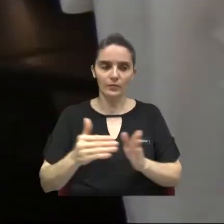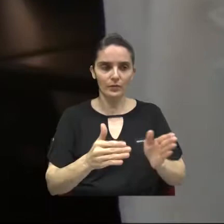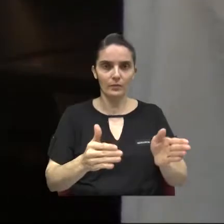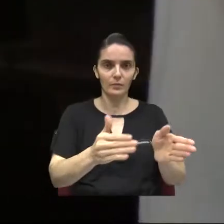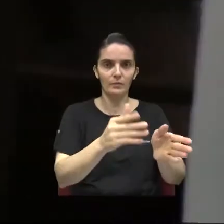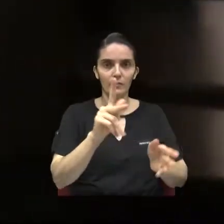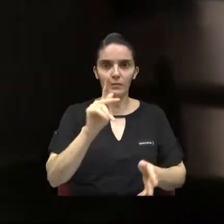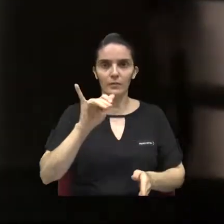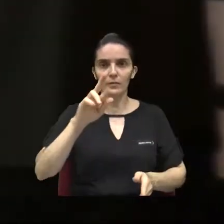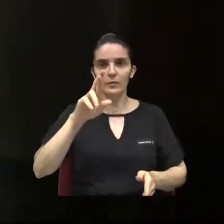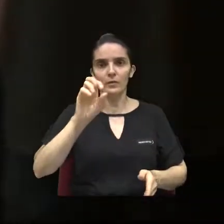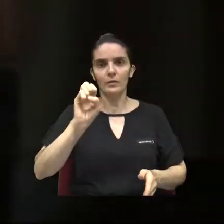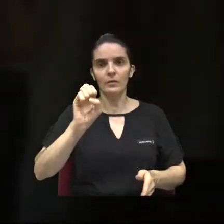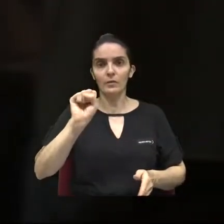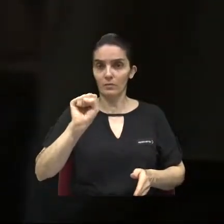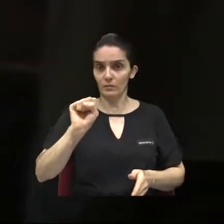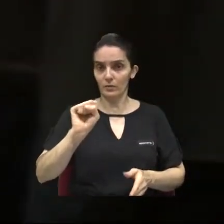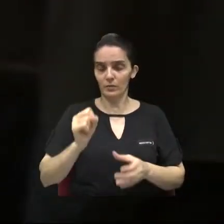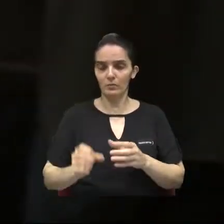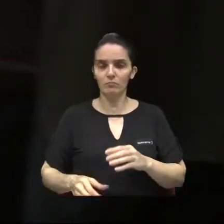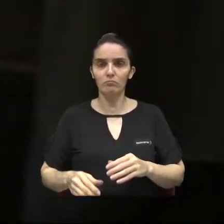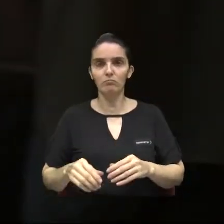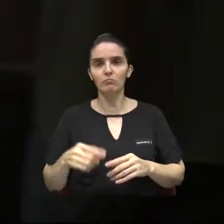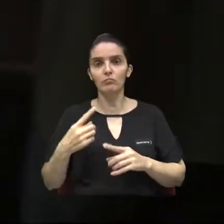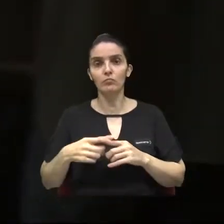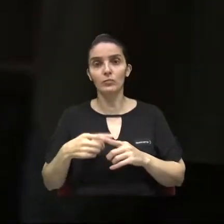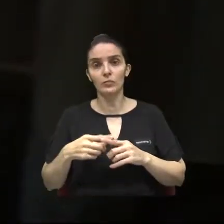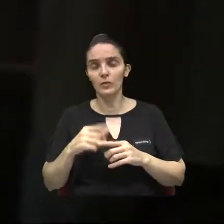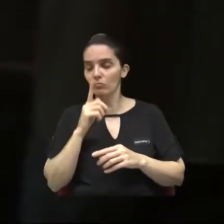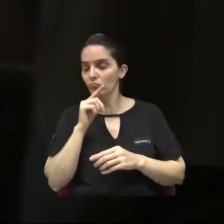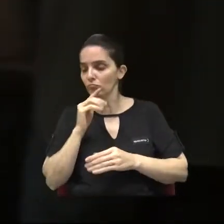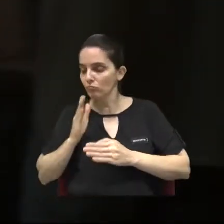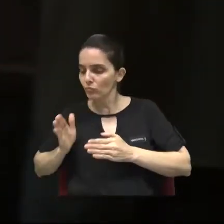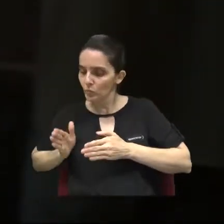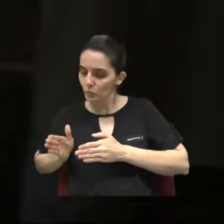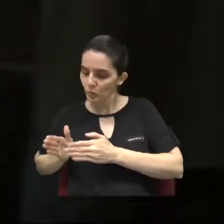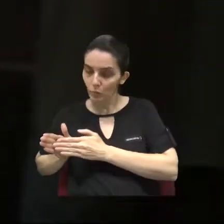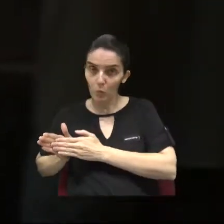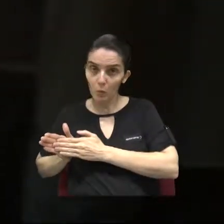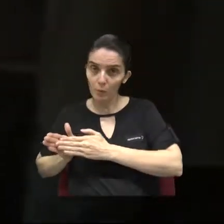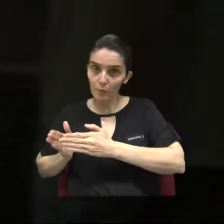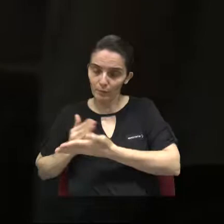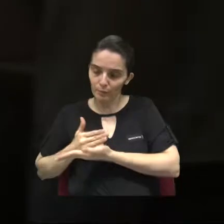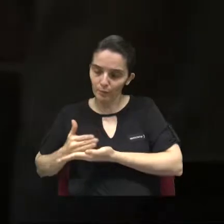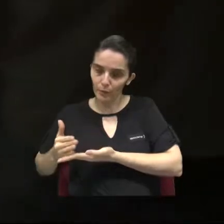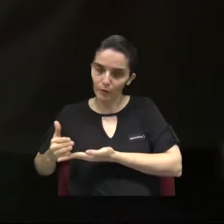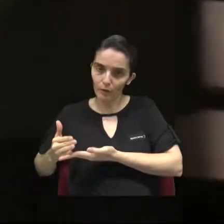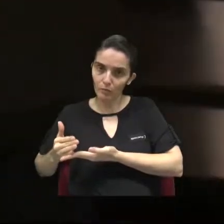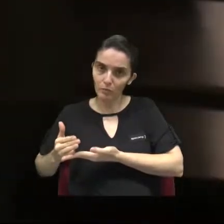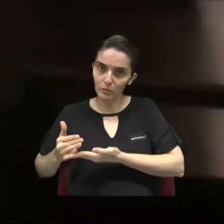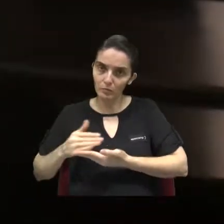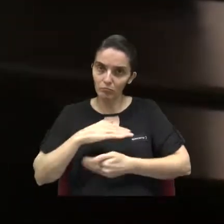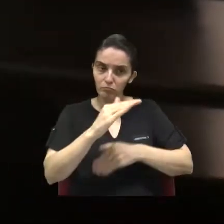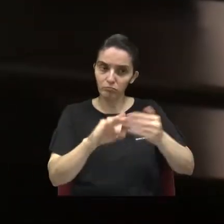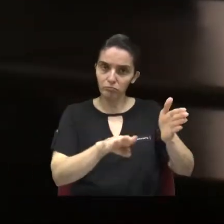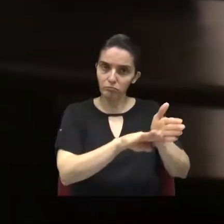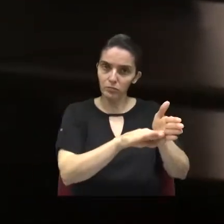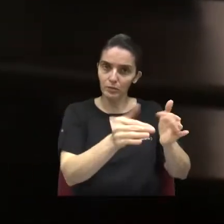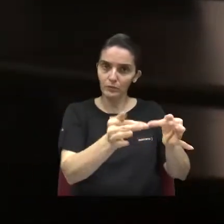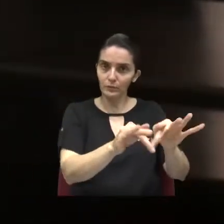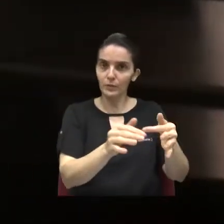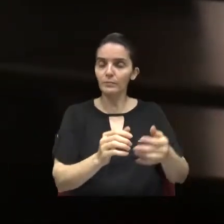desde do nascimento dele até onde que ele encontra lá com o Ribeirão Pires. Muito obrigado, senhor